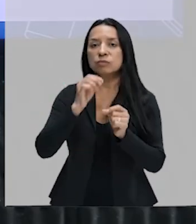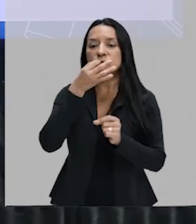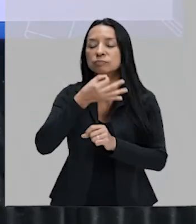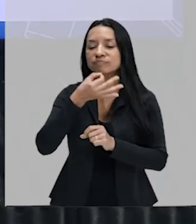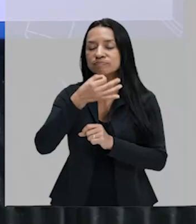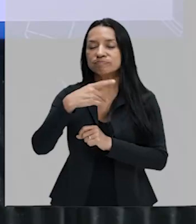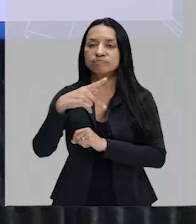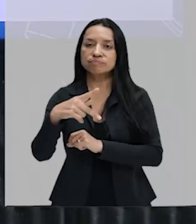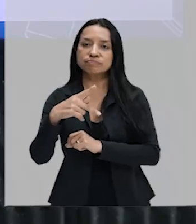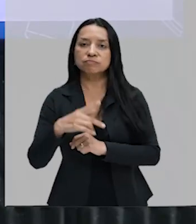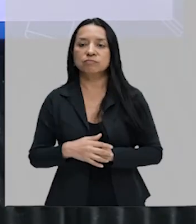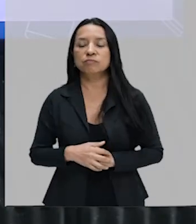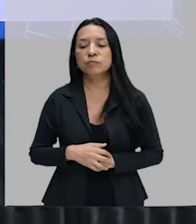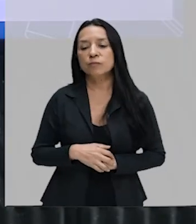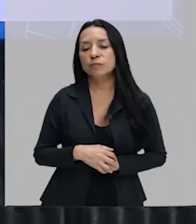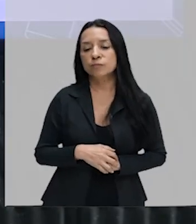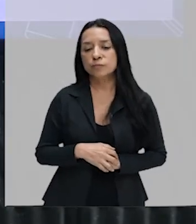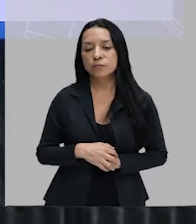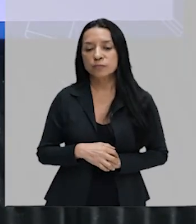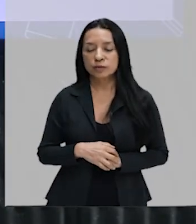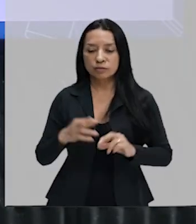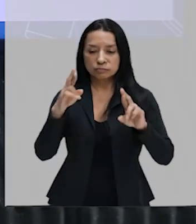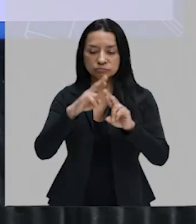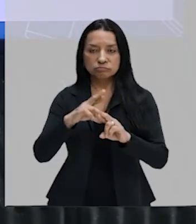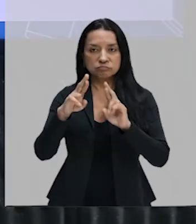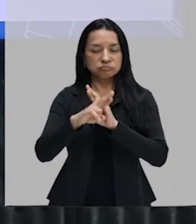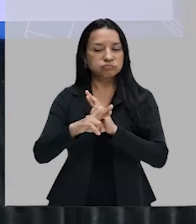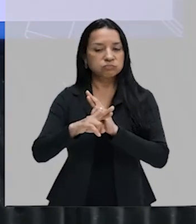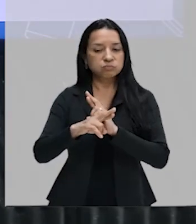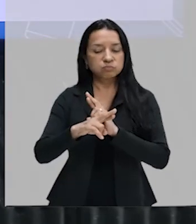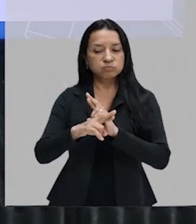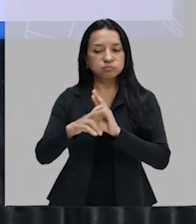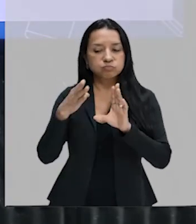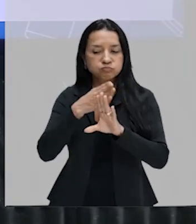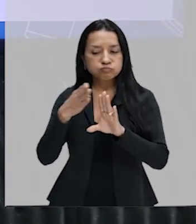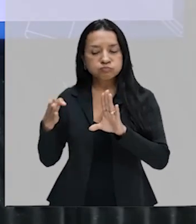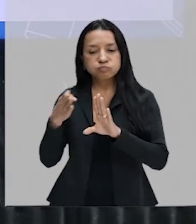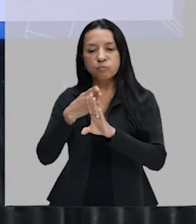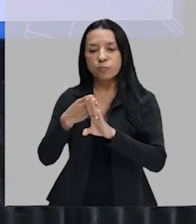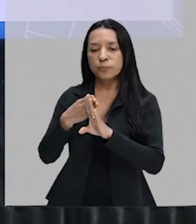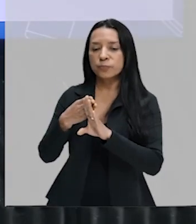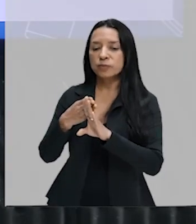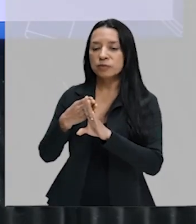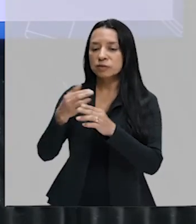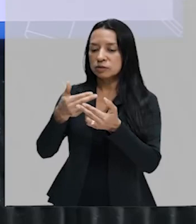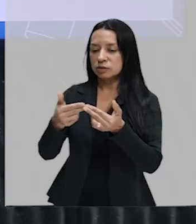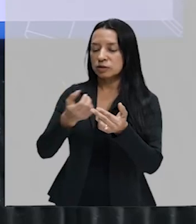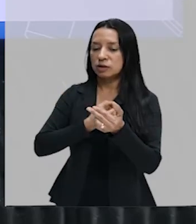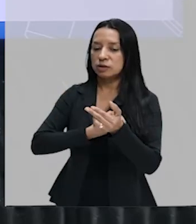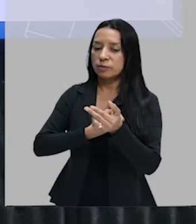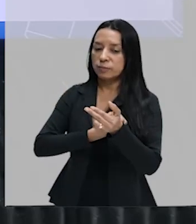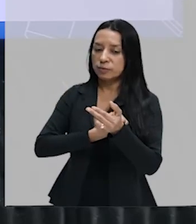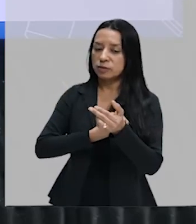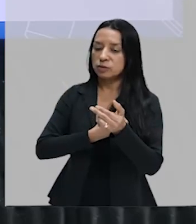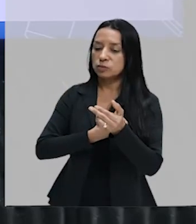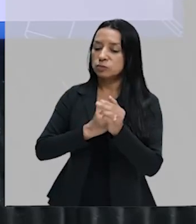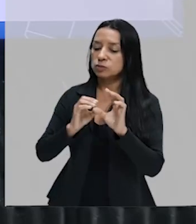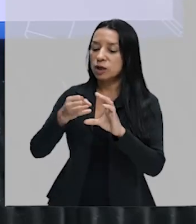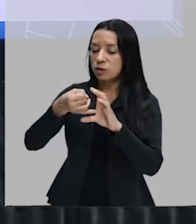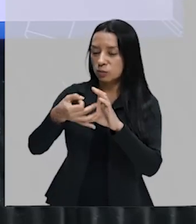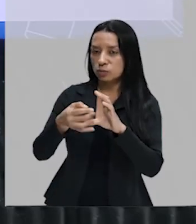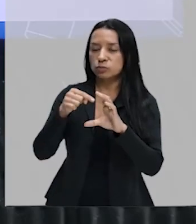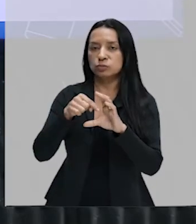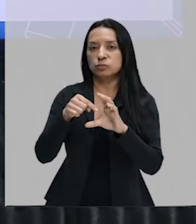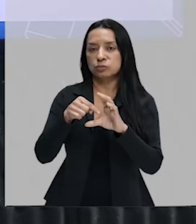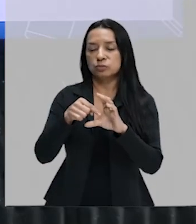acha? Olha só, eu estou estabelecendo uma relação entre elemento com conjunto, tá? Elemento